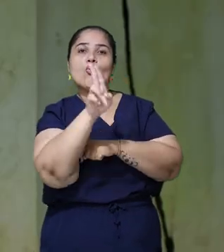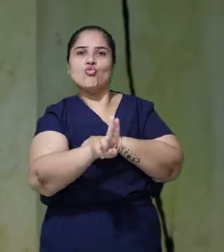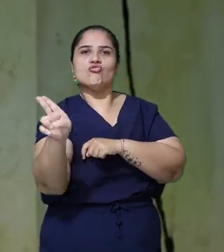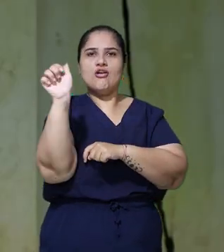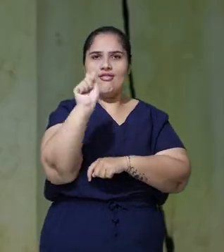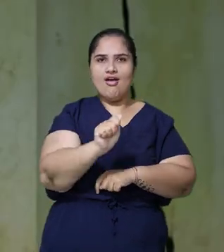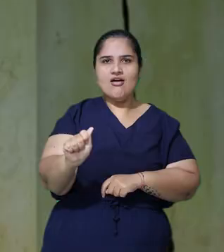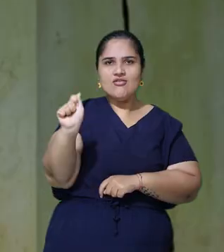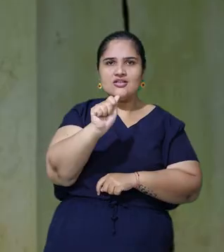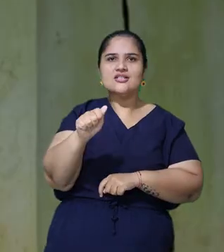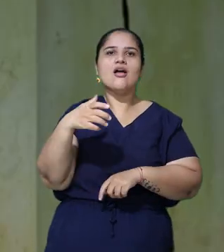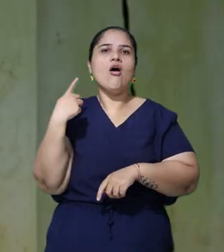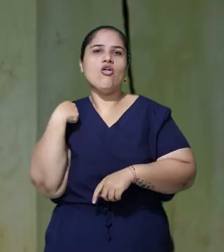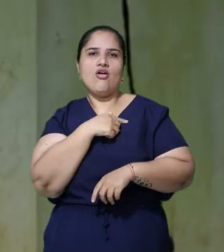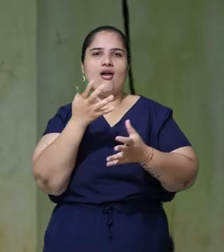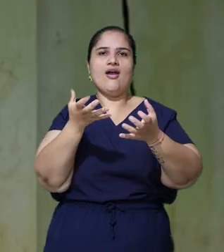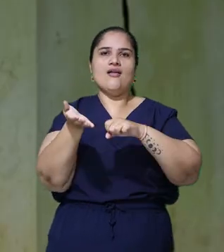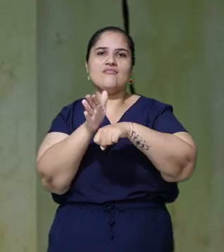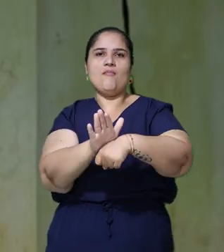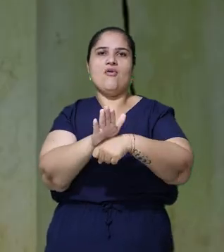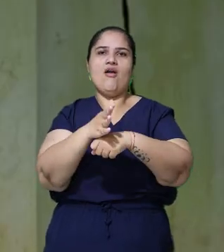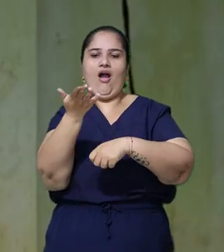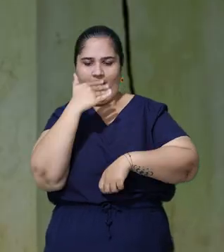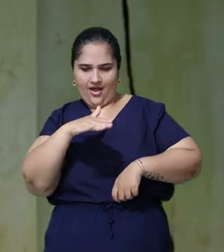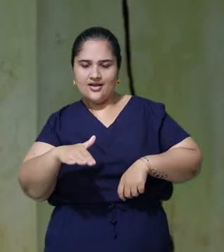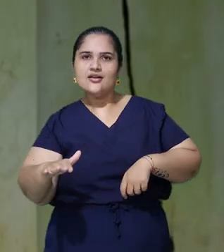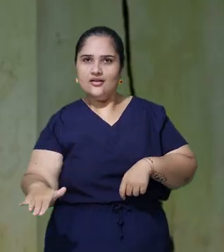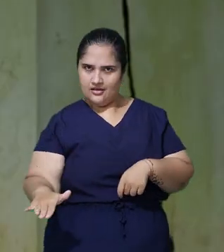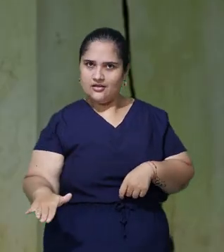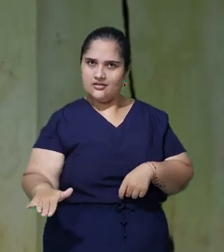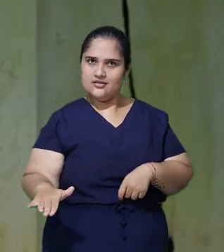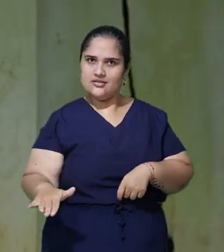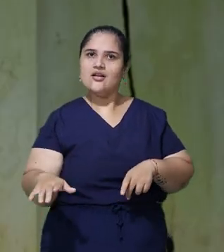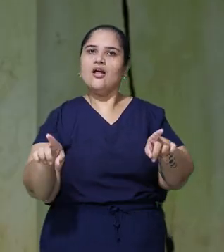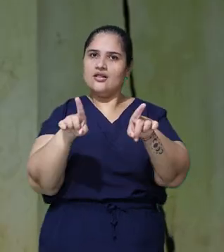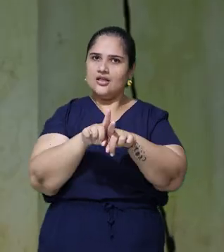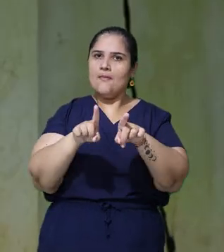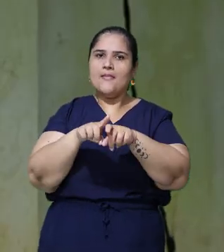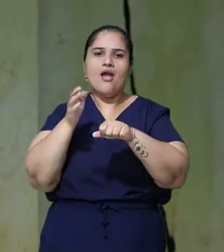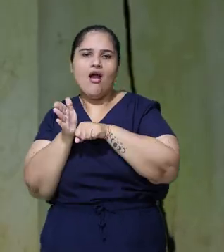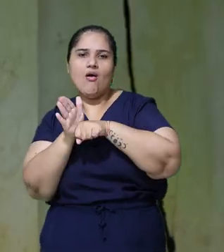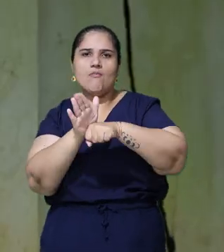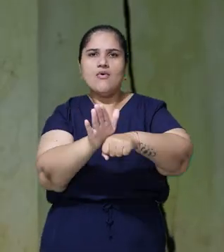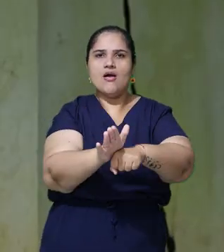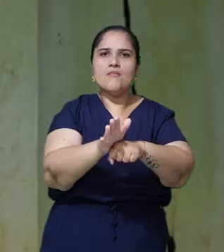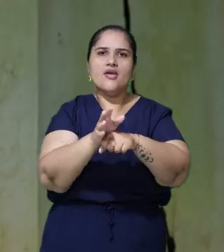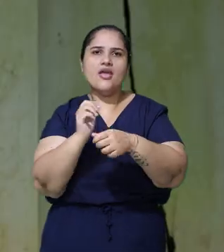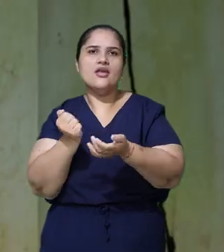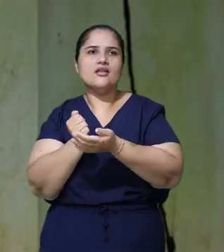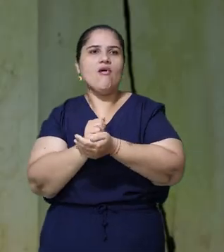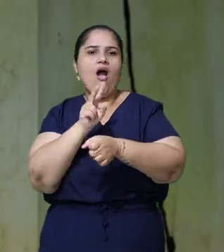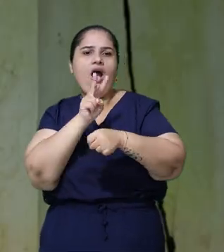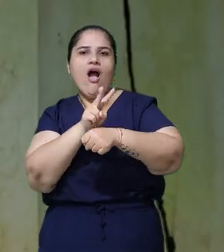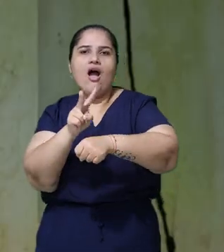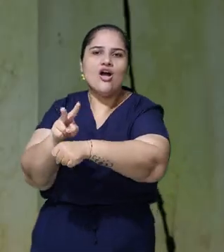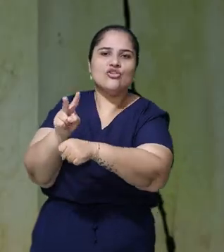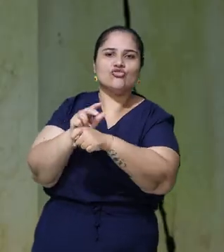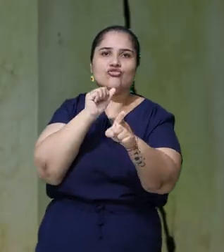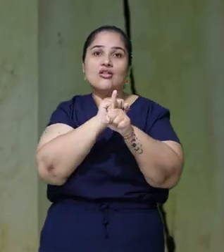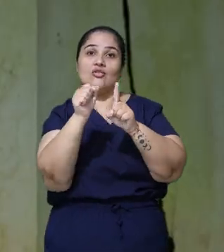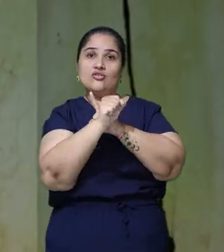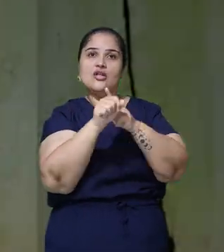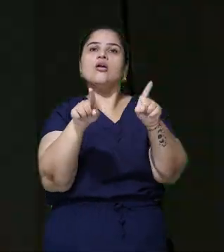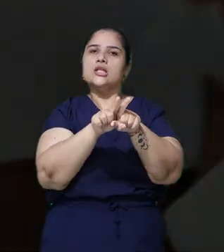só as crianças que precisam do diagnóstico, acompanhamento e apoio social, mas como também